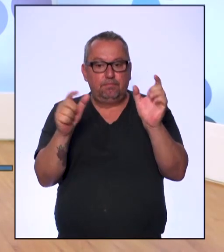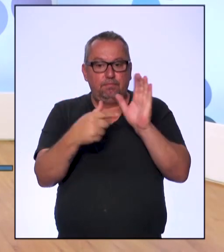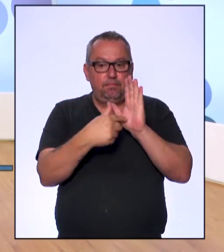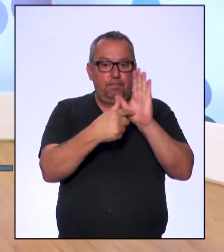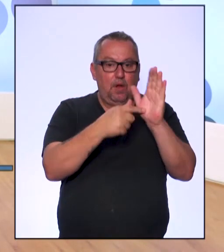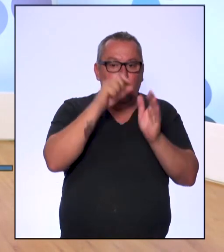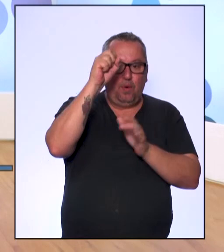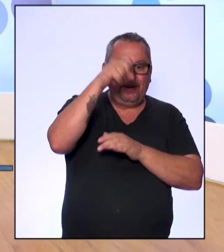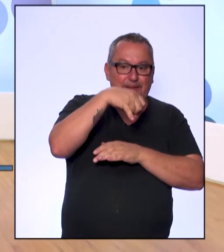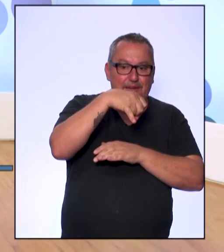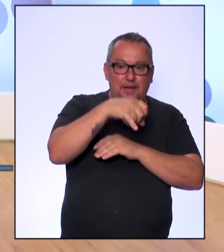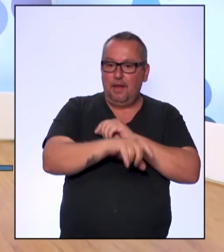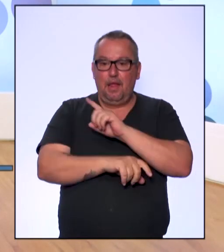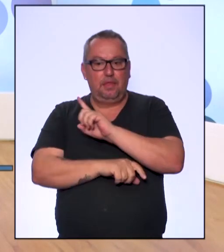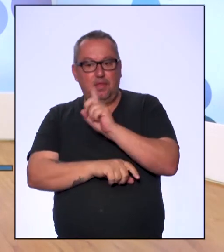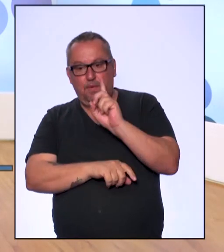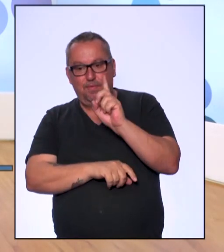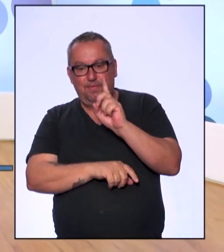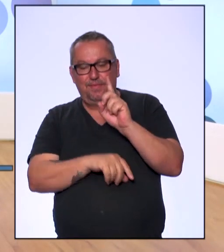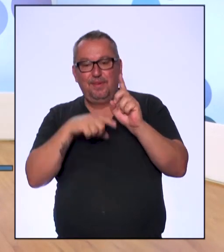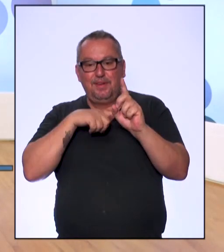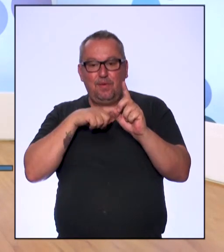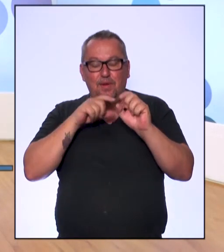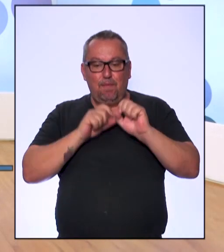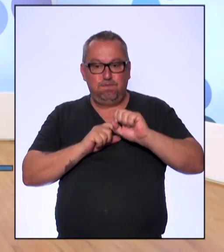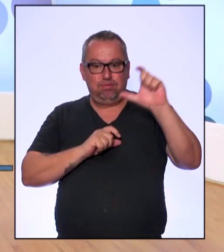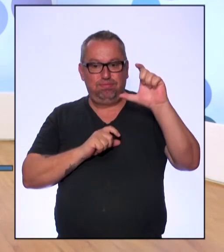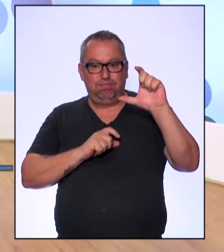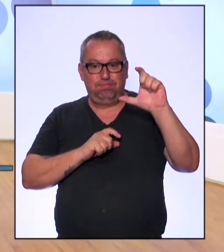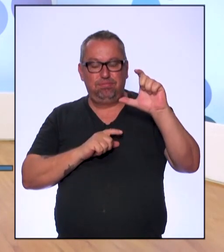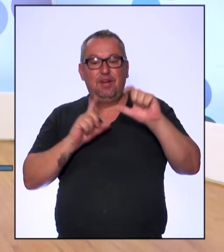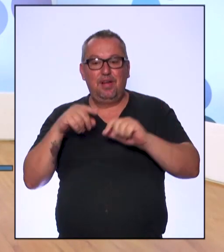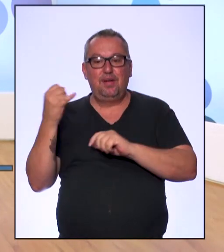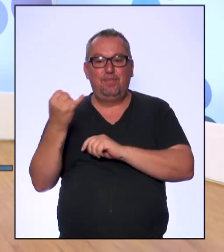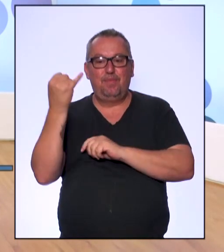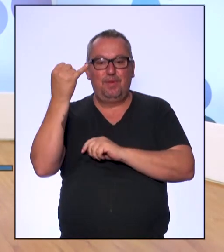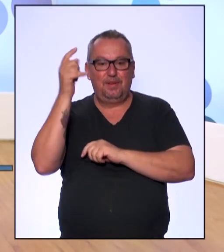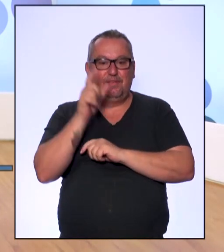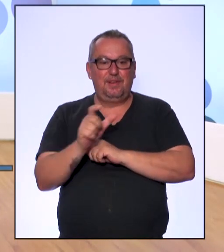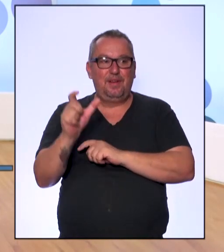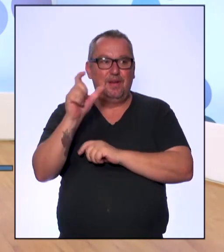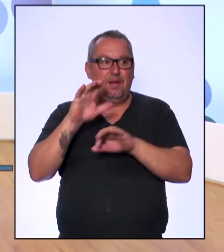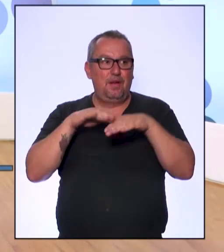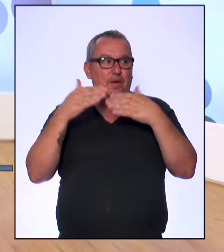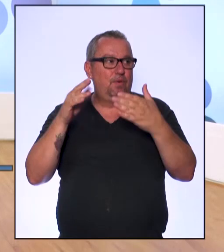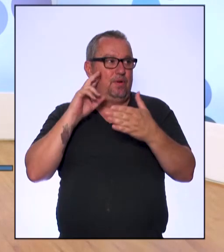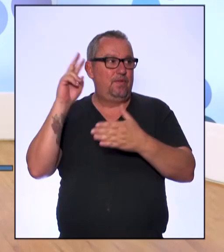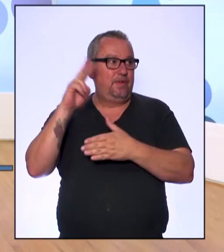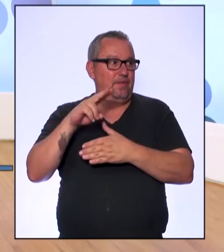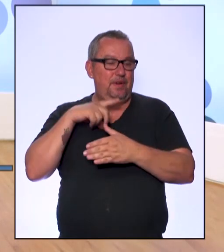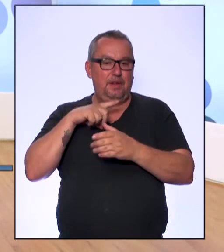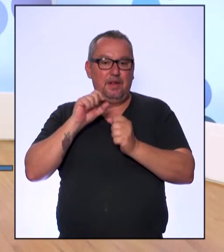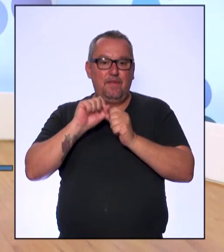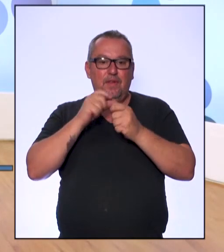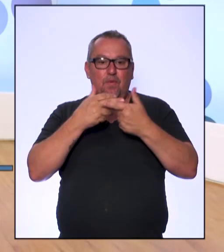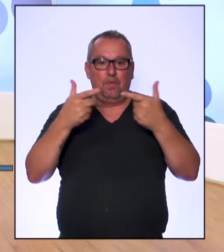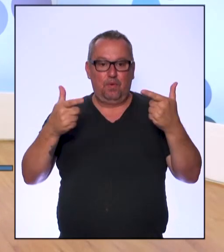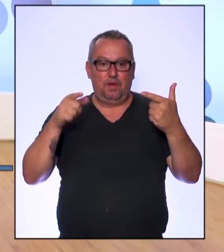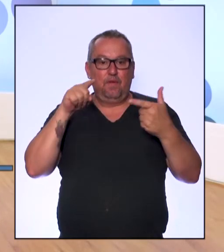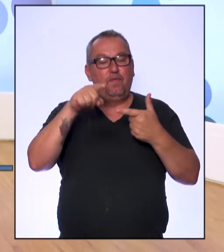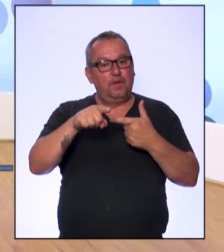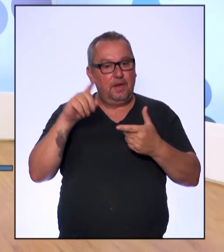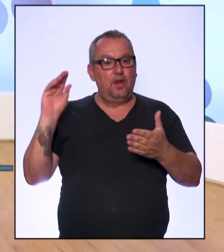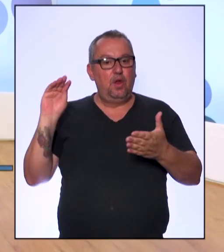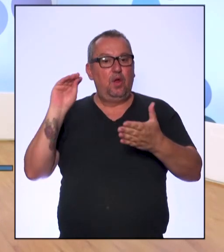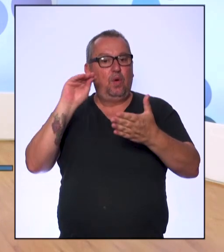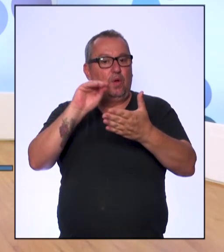e o não. Então, dá, assim, realmente, assim, é muito importante nessa parte, porque quando você quer destacar alguma coisa, você